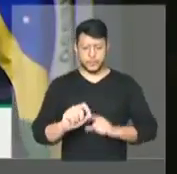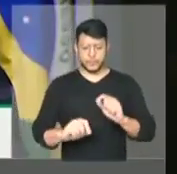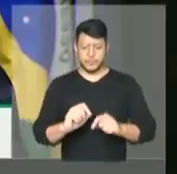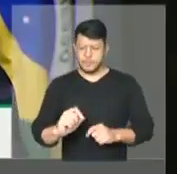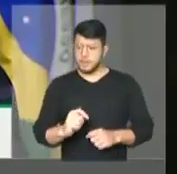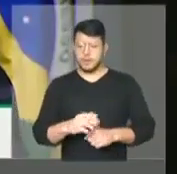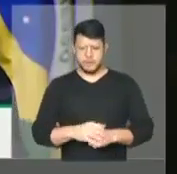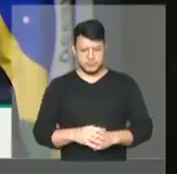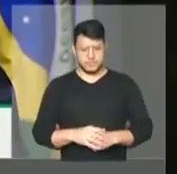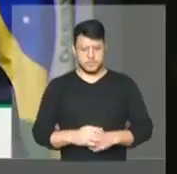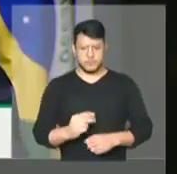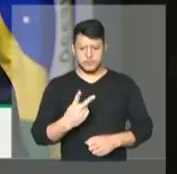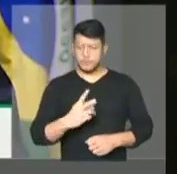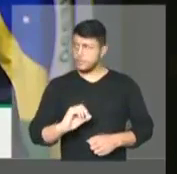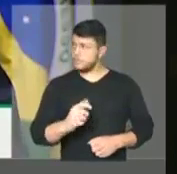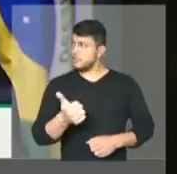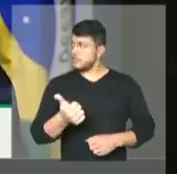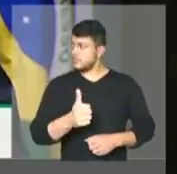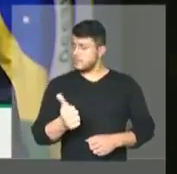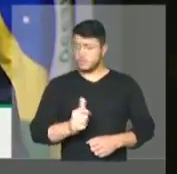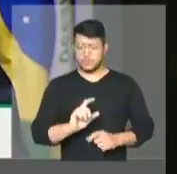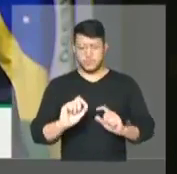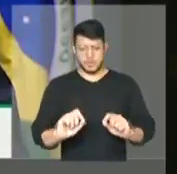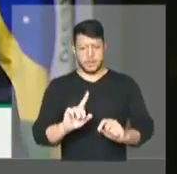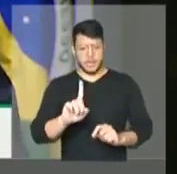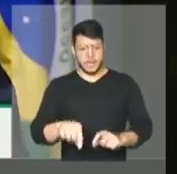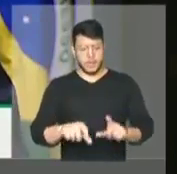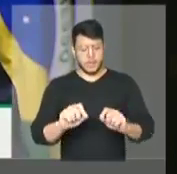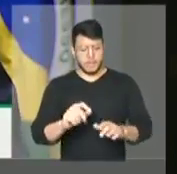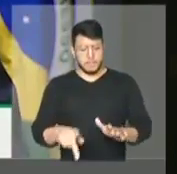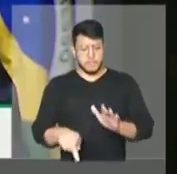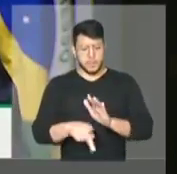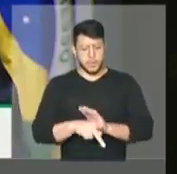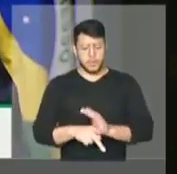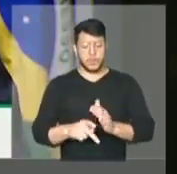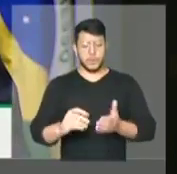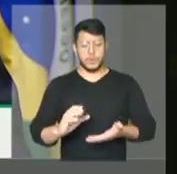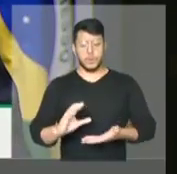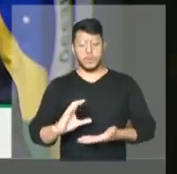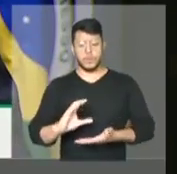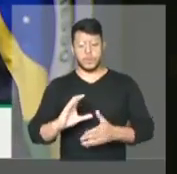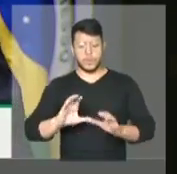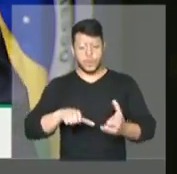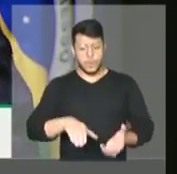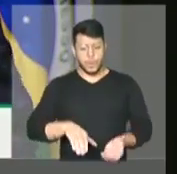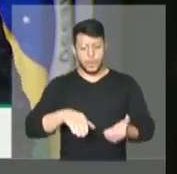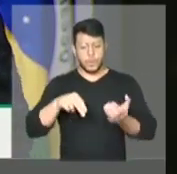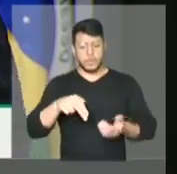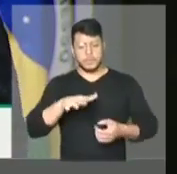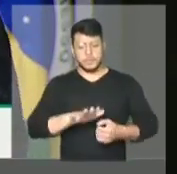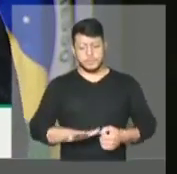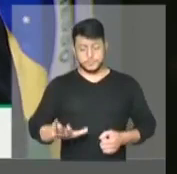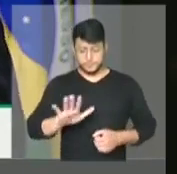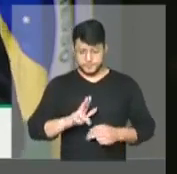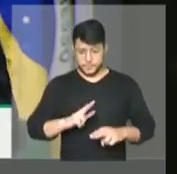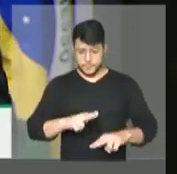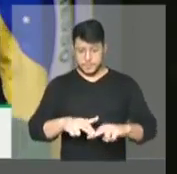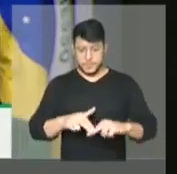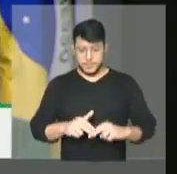2011, hoje nós sabemos que o Congresso Nacional, a Câmara dos Deputados, decide